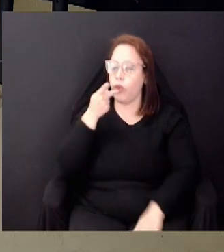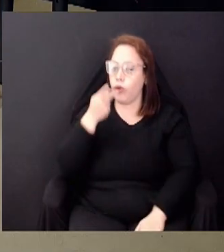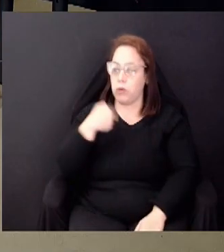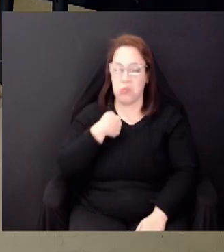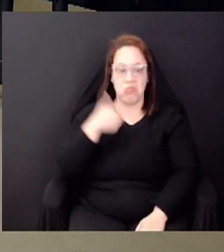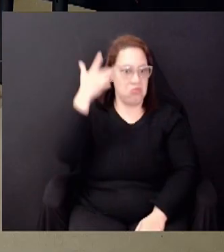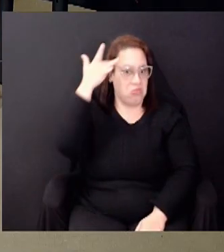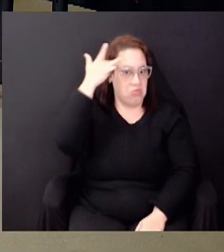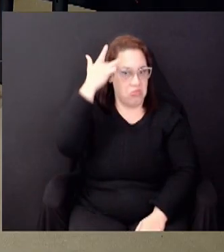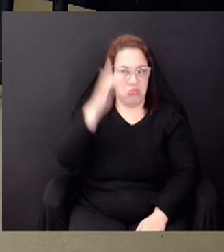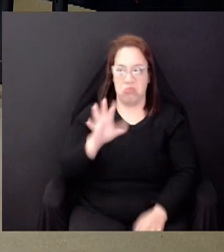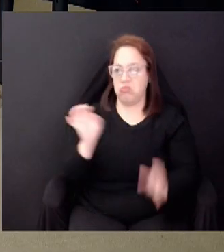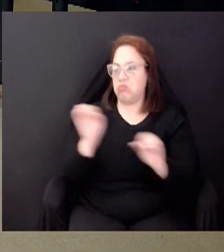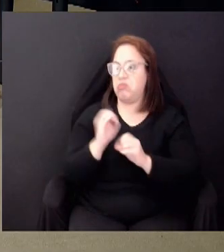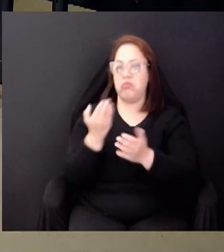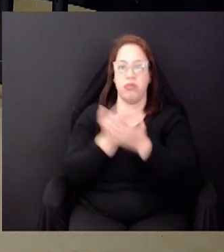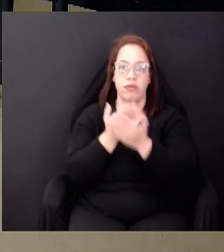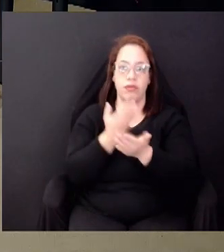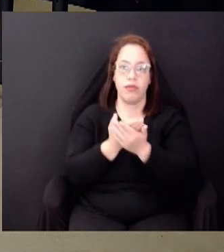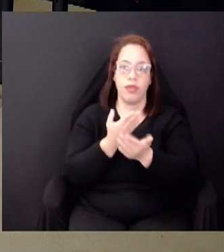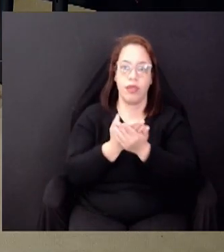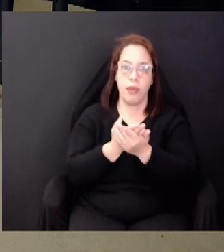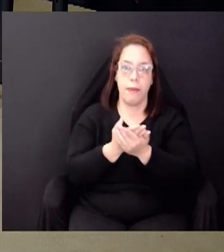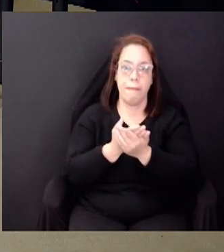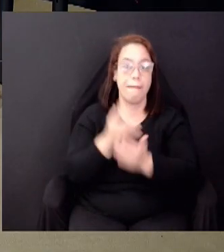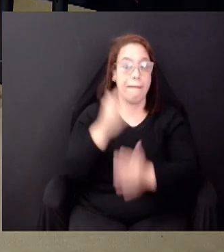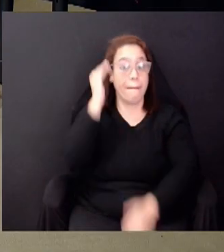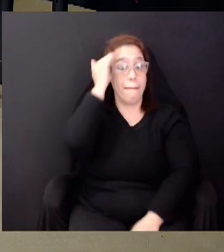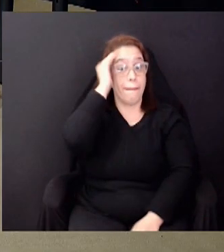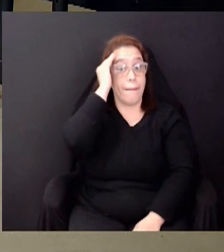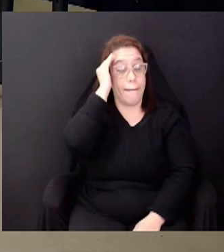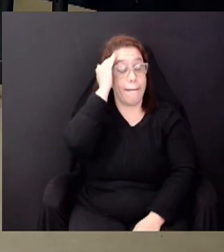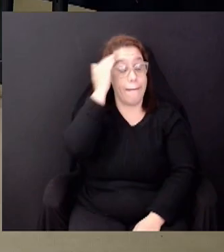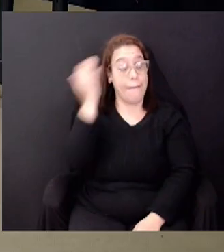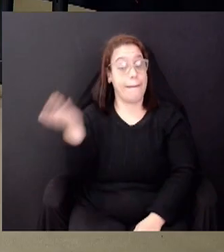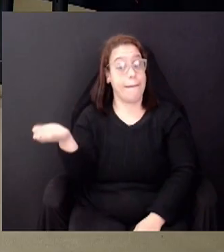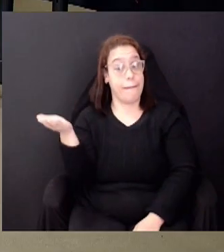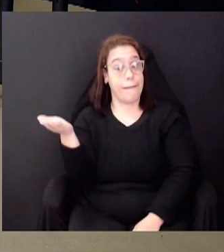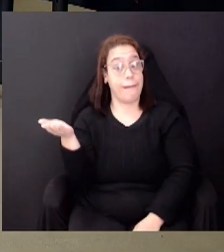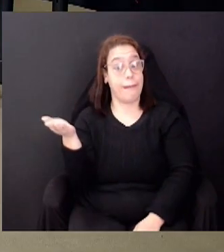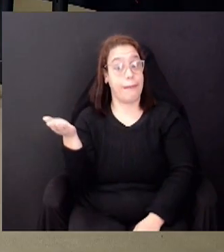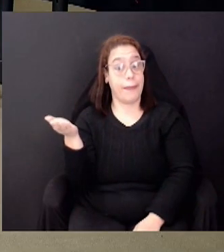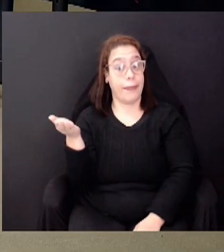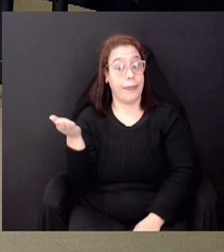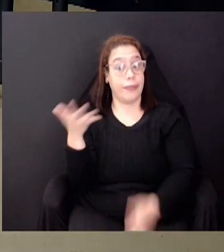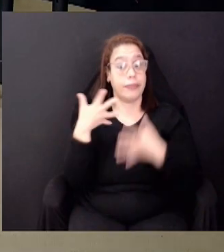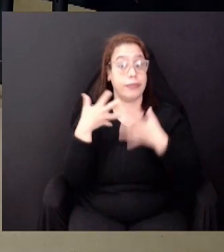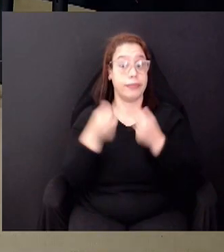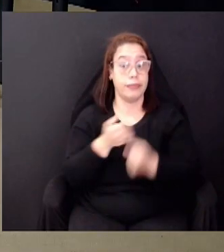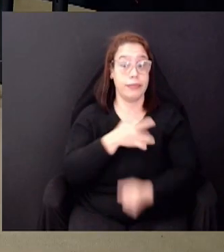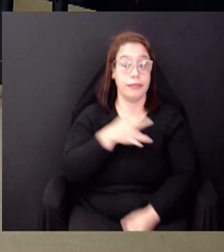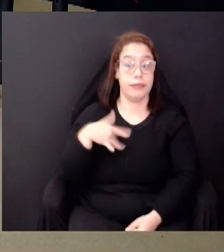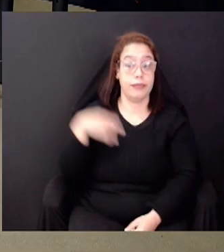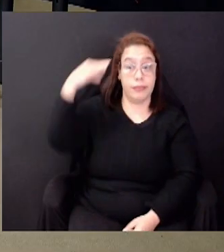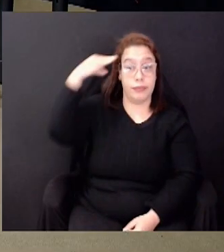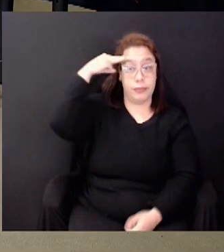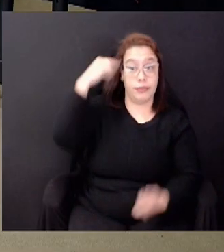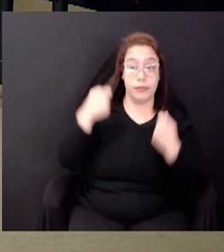vou estudar e vou entender e de repente também, quem sabe, aderir, porque a nossa saúde mental precisa,